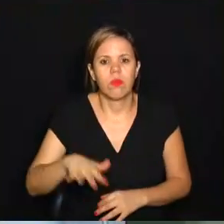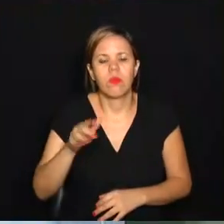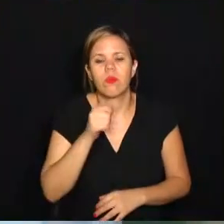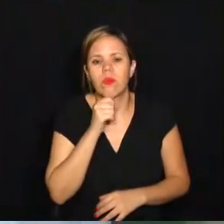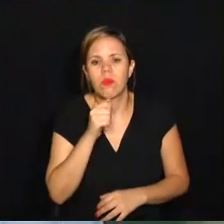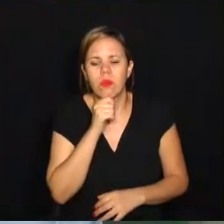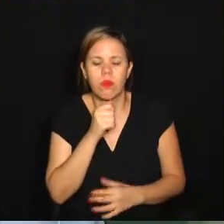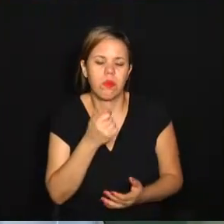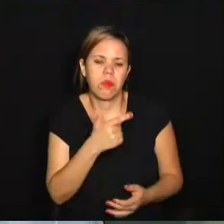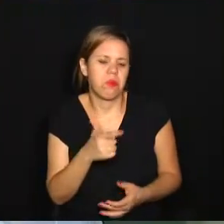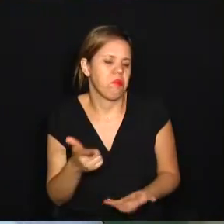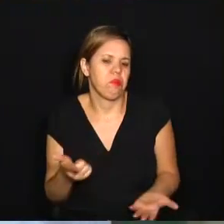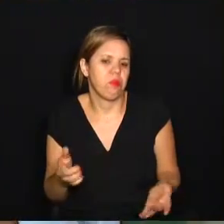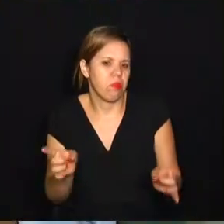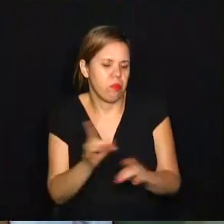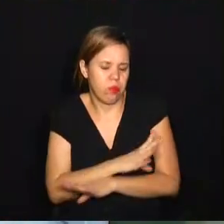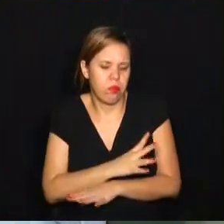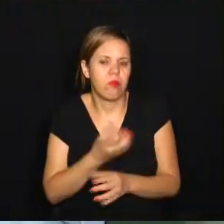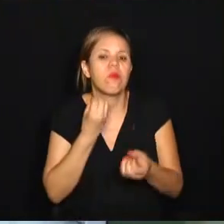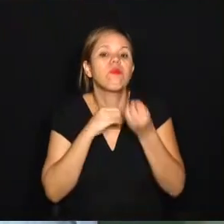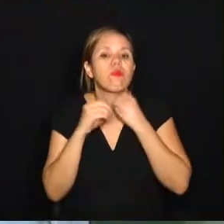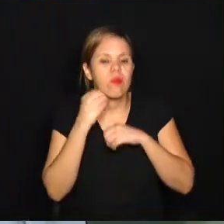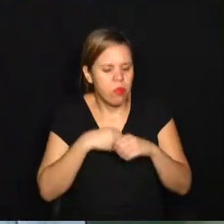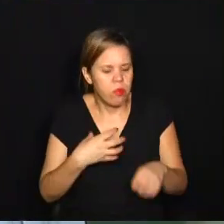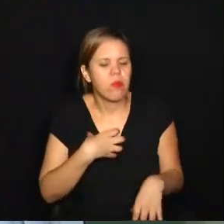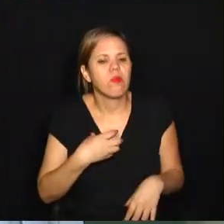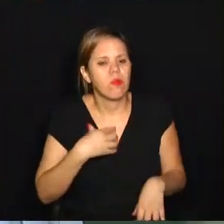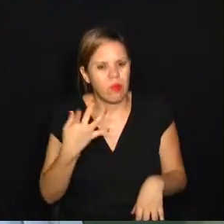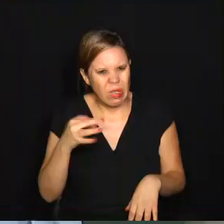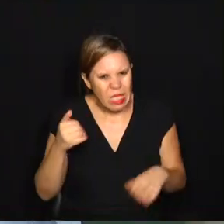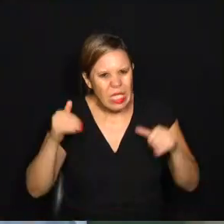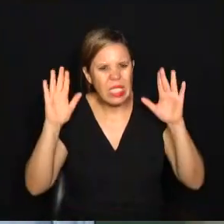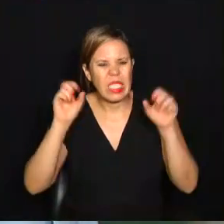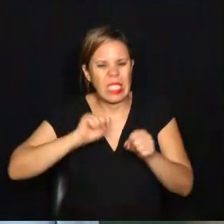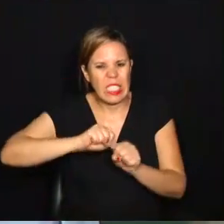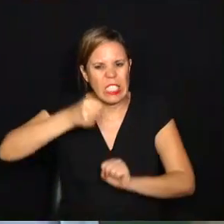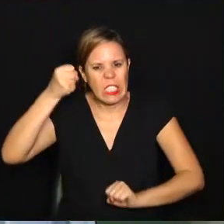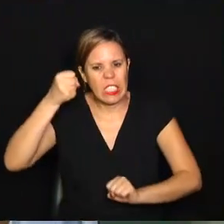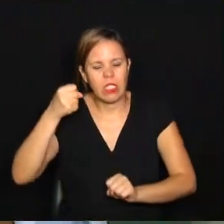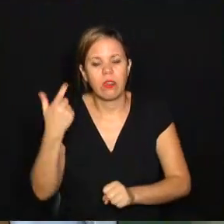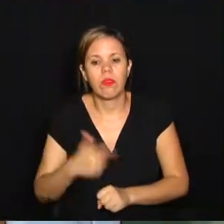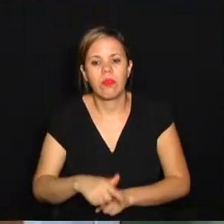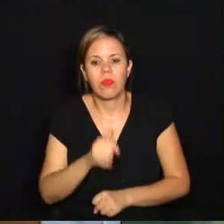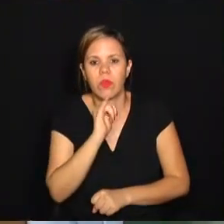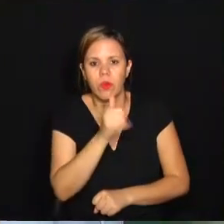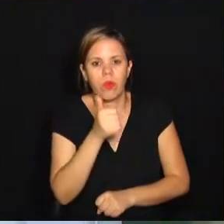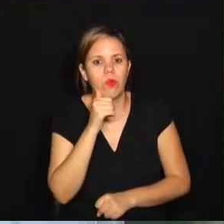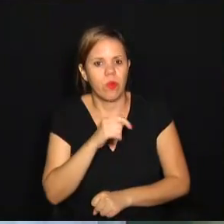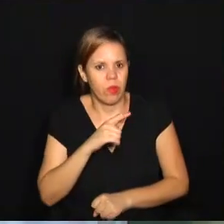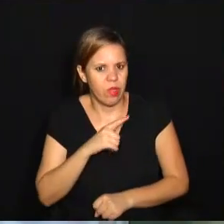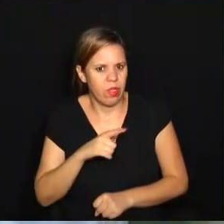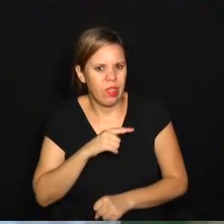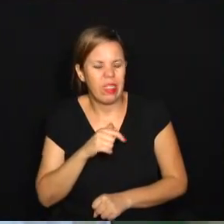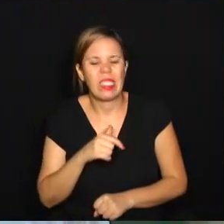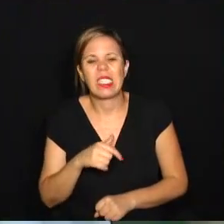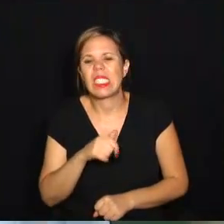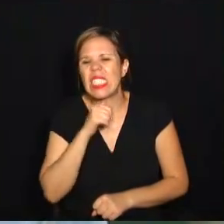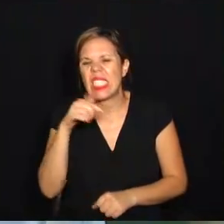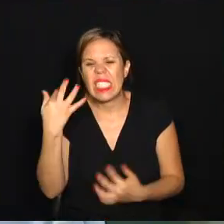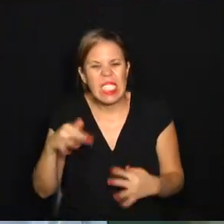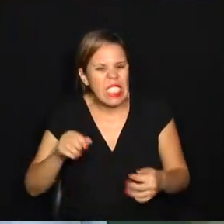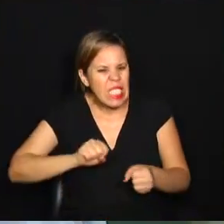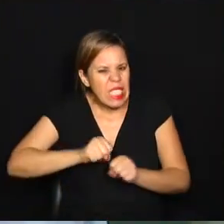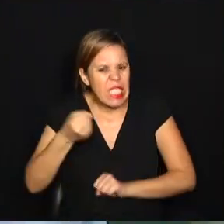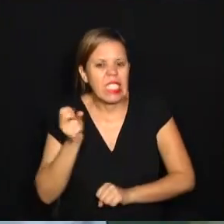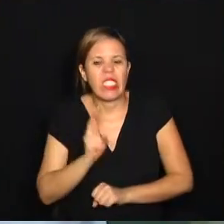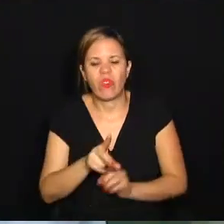está um pouco imaturo na questão hormonal, então elas podem sentir um pouco mais de cólica. Mas, repito, aquelas que têm uma cólica incapacitante sempre